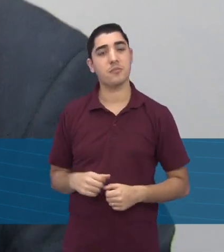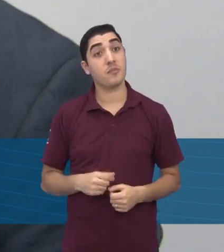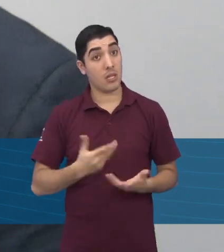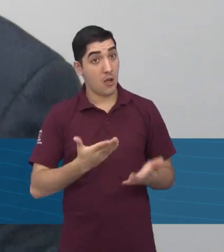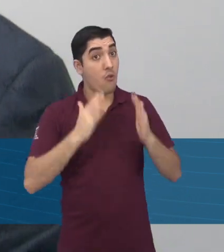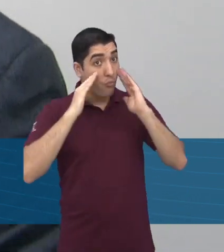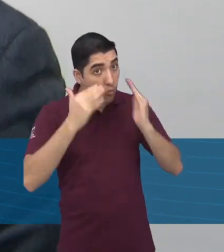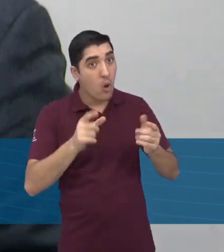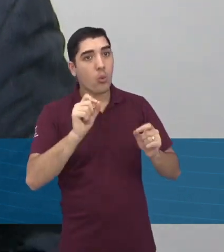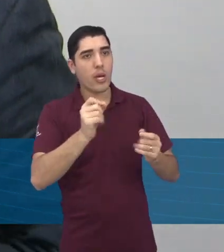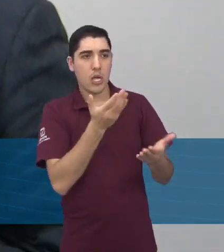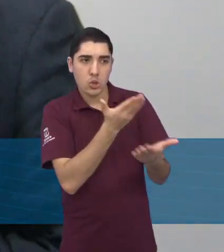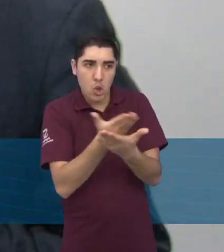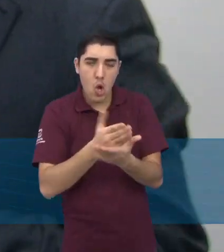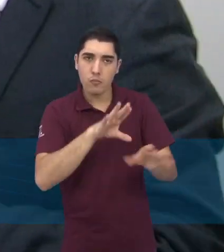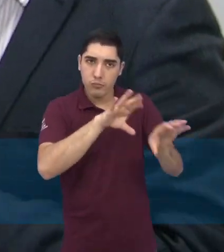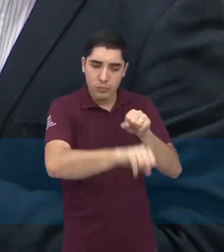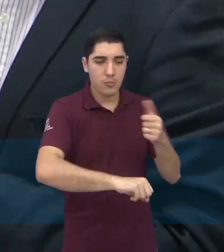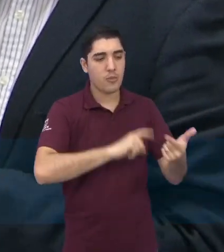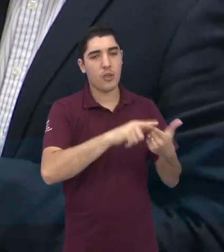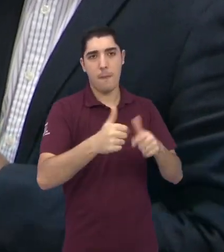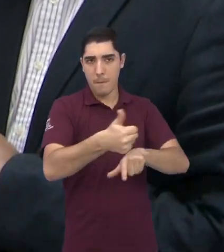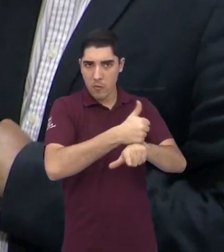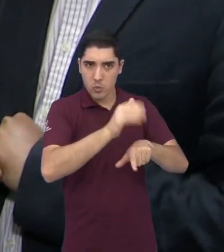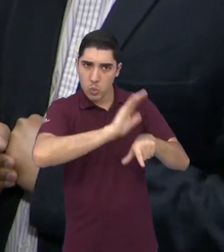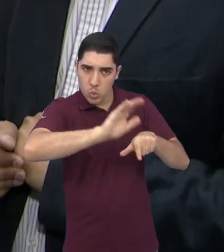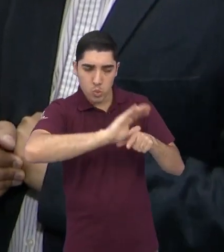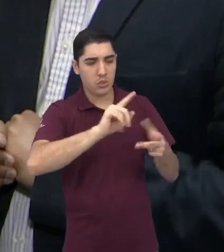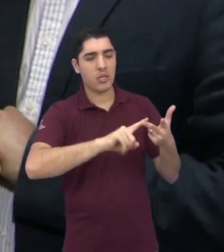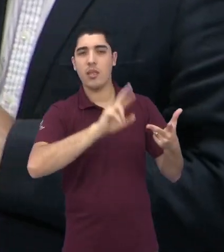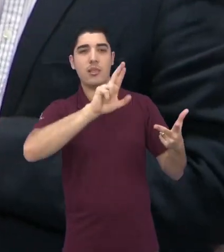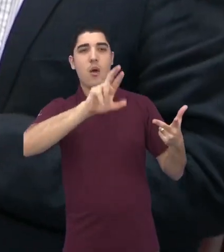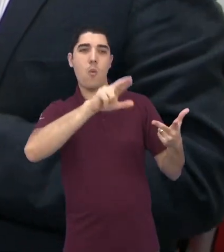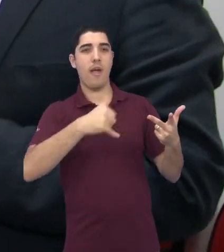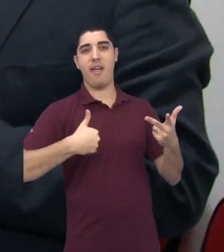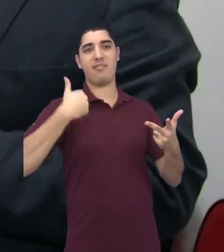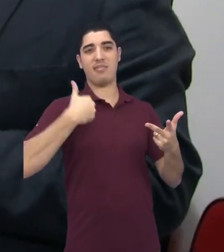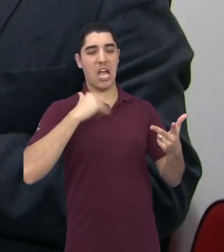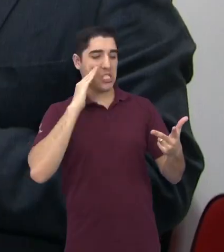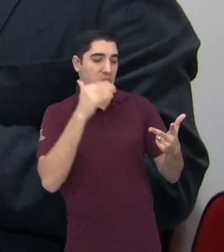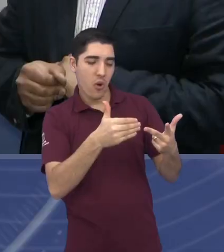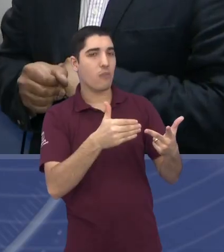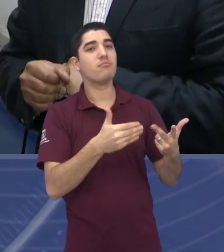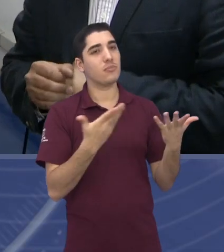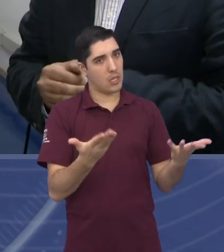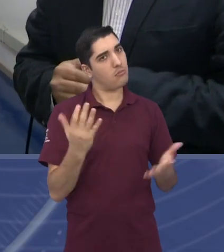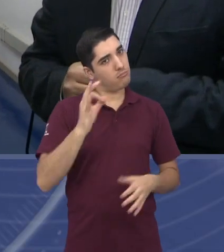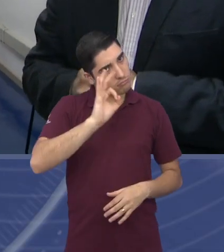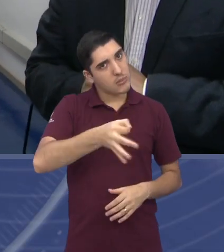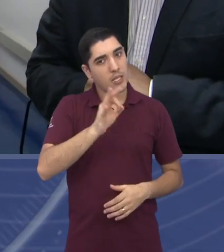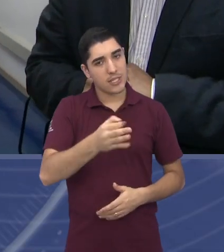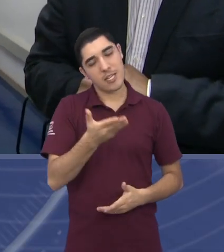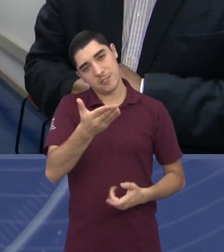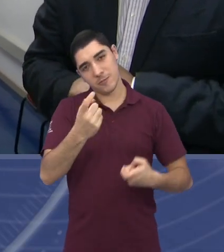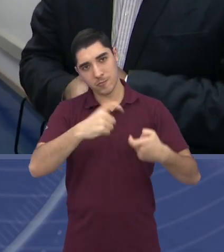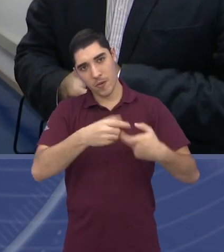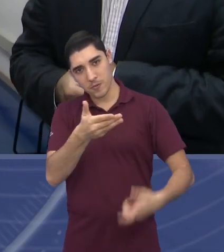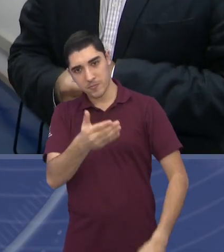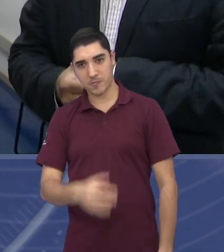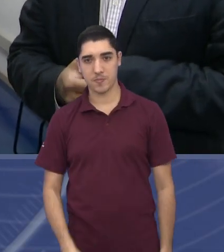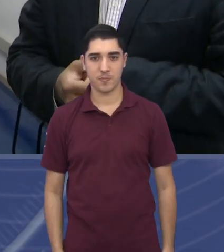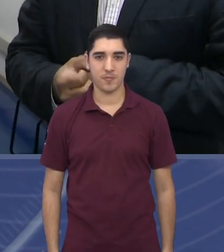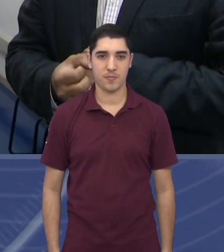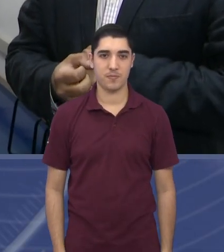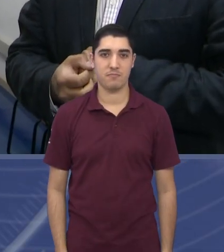na escolaridade, foco, então, na qualificação profissional e não na idade. É o que a gente acha que deve ser feito, de fato, né? É com